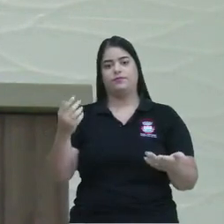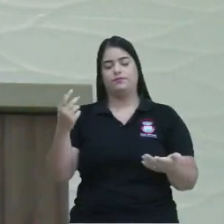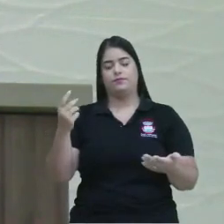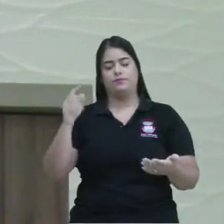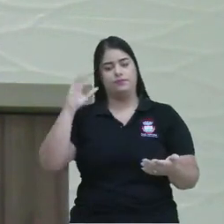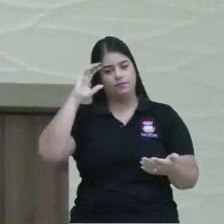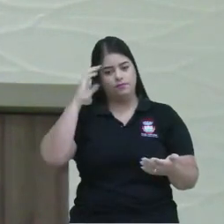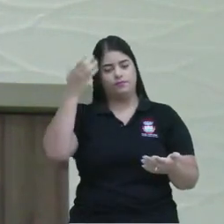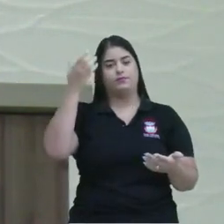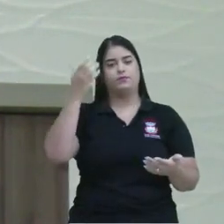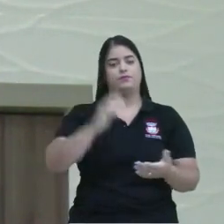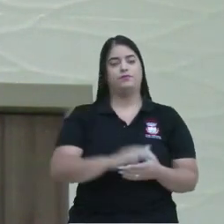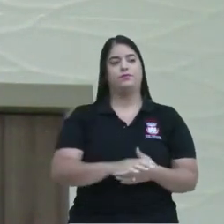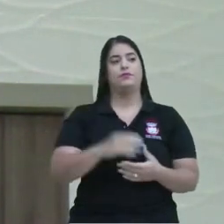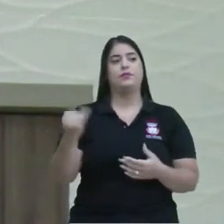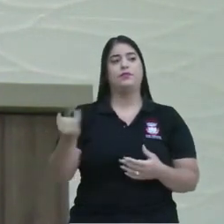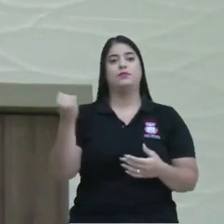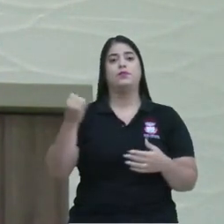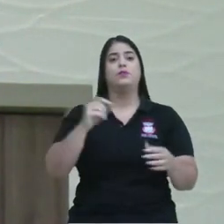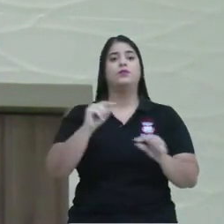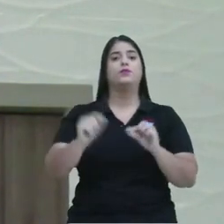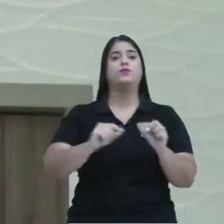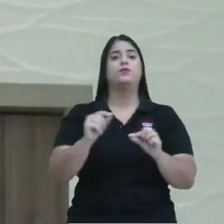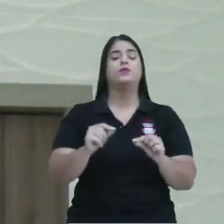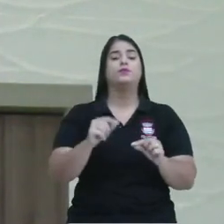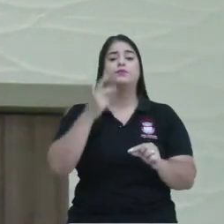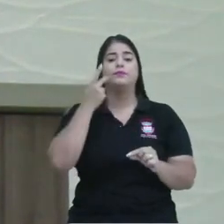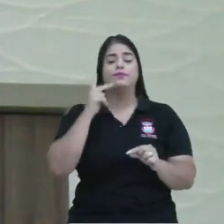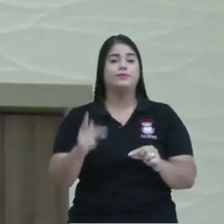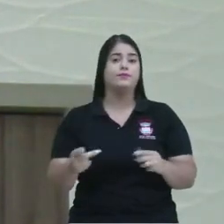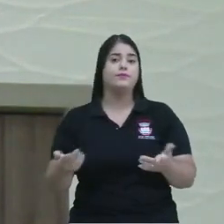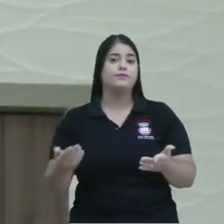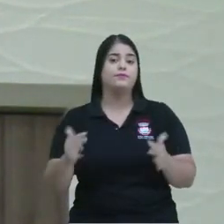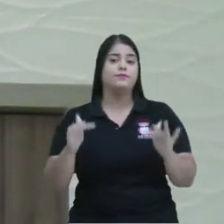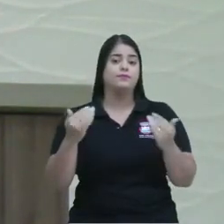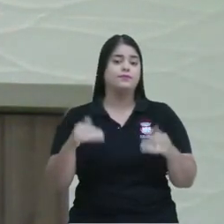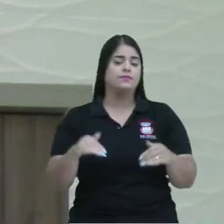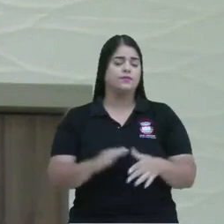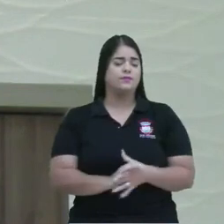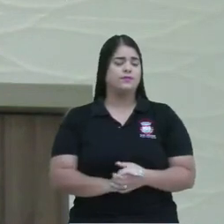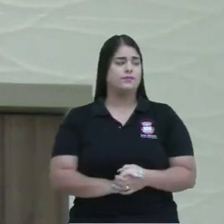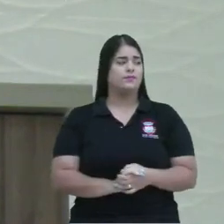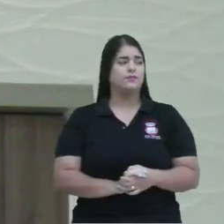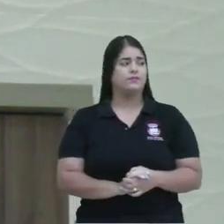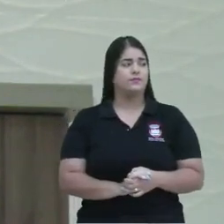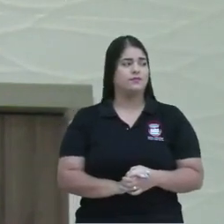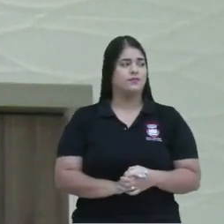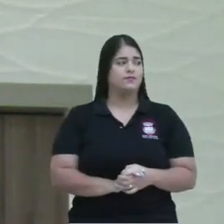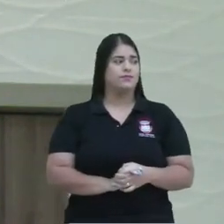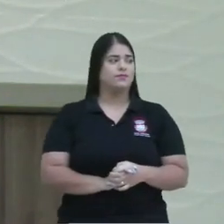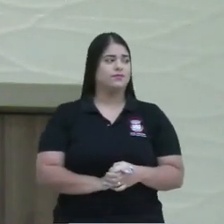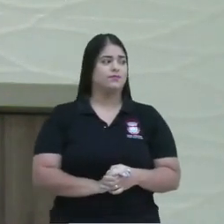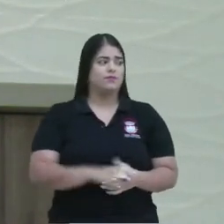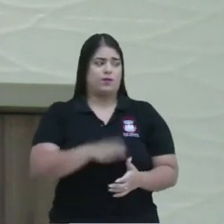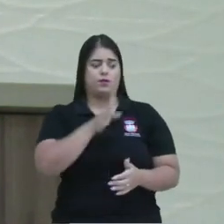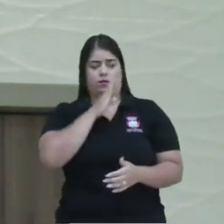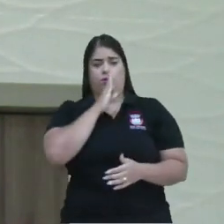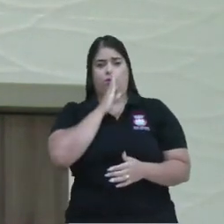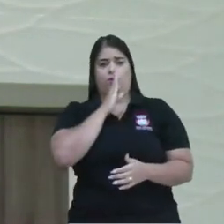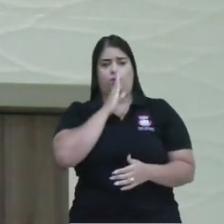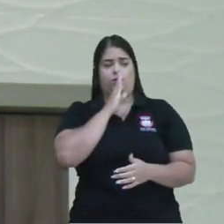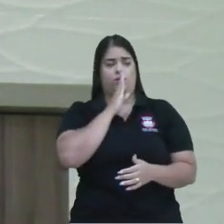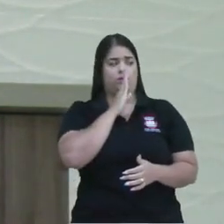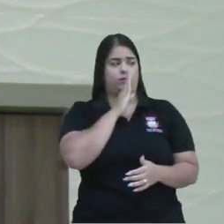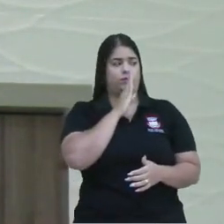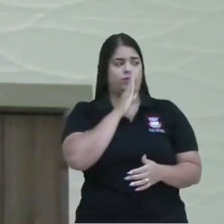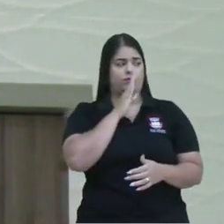decidir. Você não pode fazer que nem Pezinho, ficar omisso. Como o Pezinho falou. Não é assim que o Pezinho falou? Você tem que